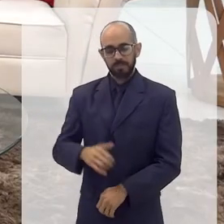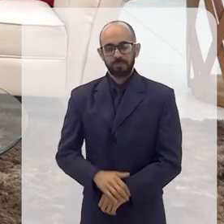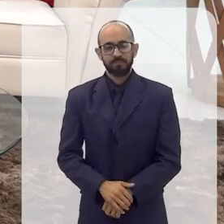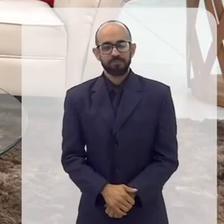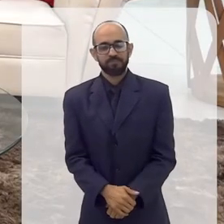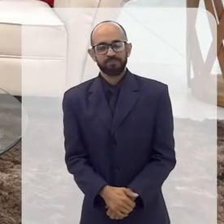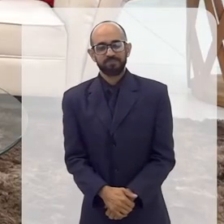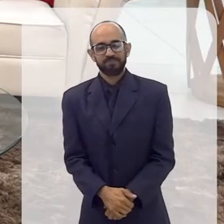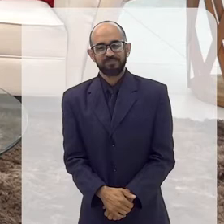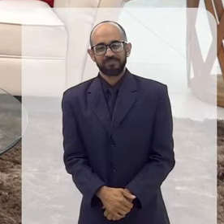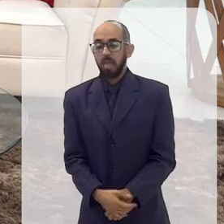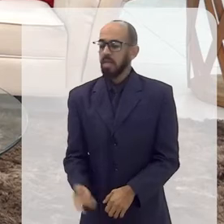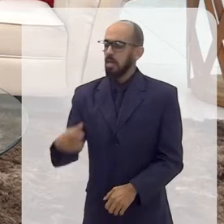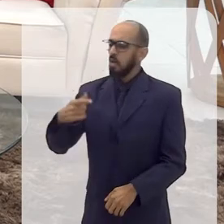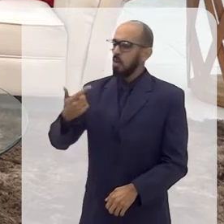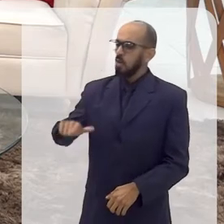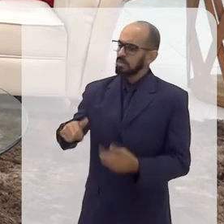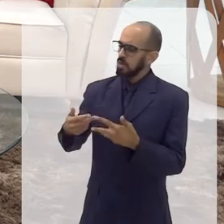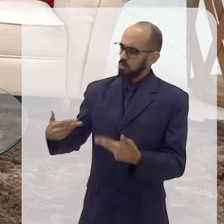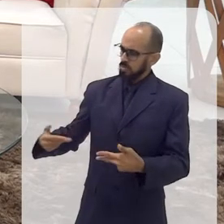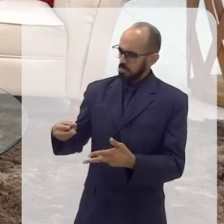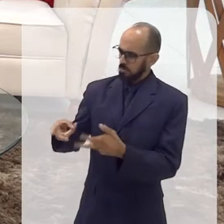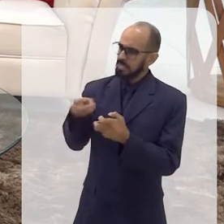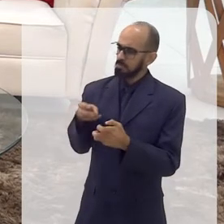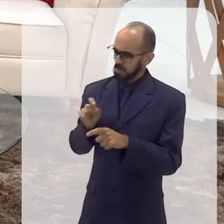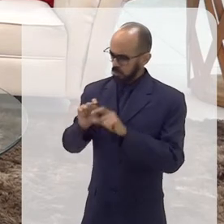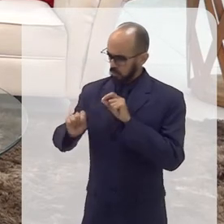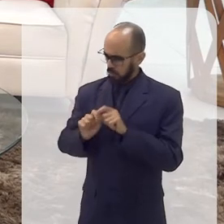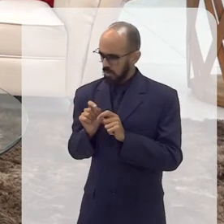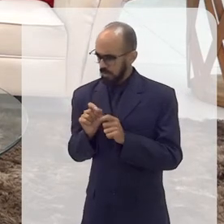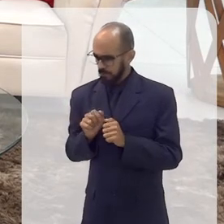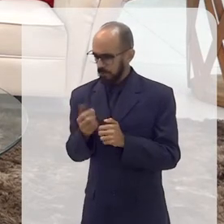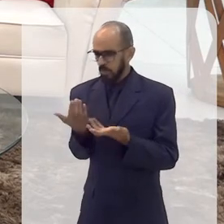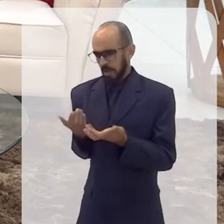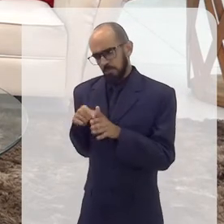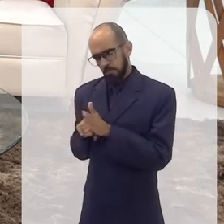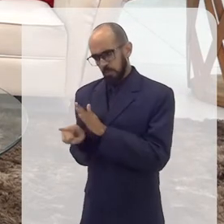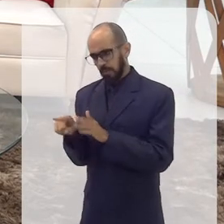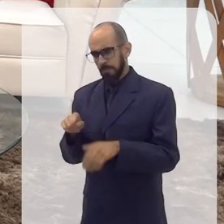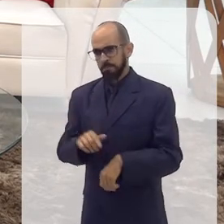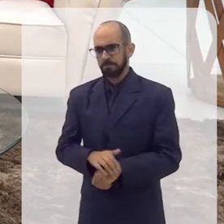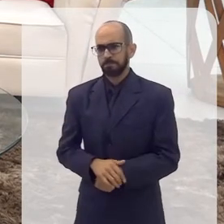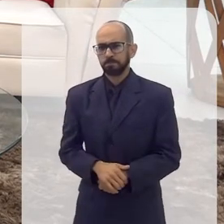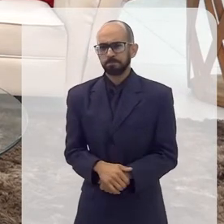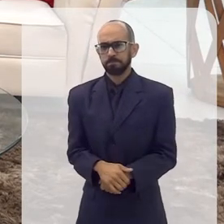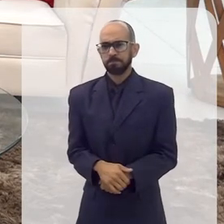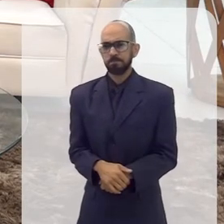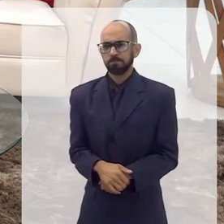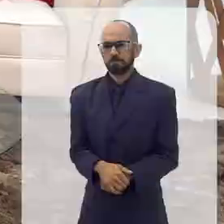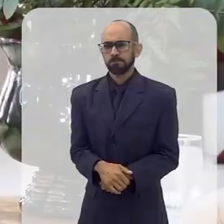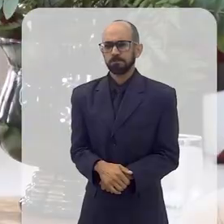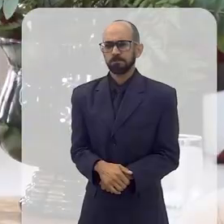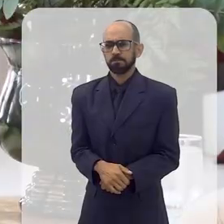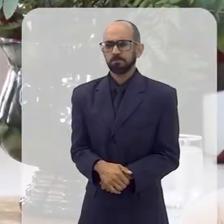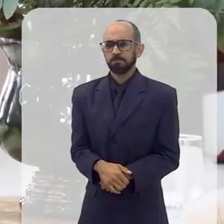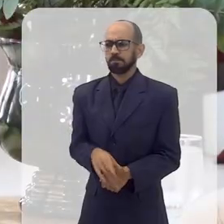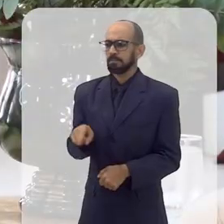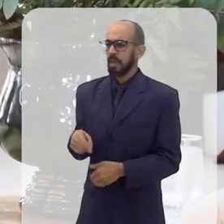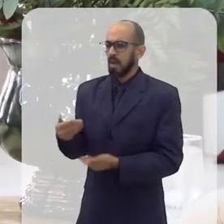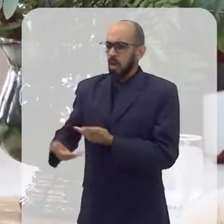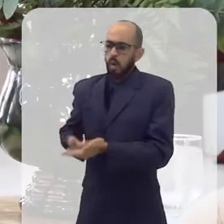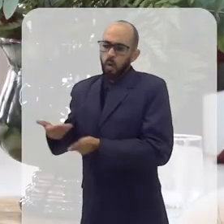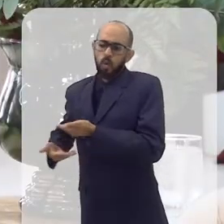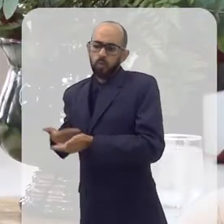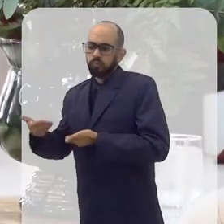mais. Tem uma outra coisa que eu pude observar também, queria perguntar. É